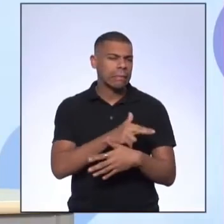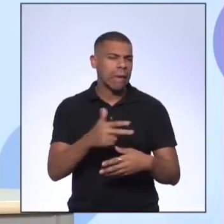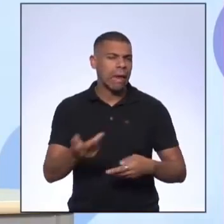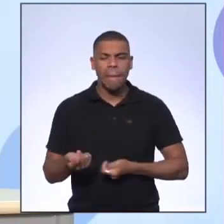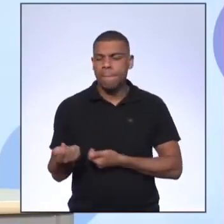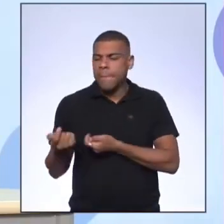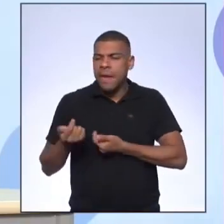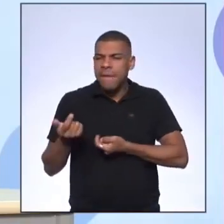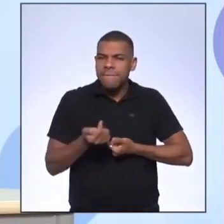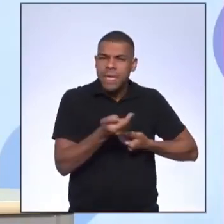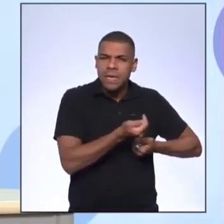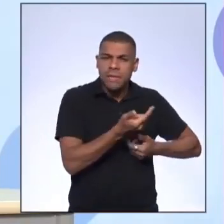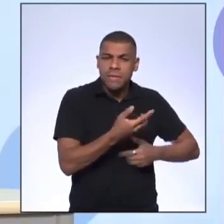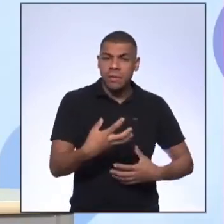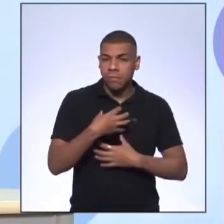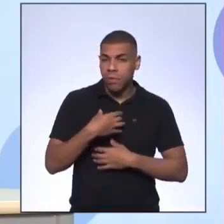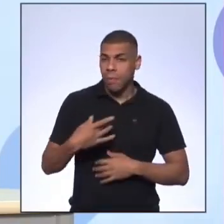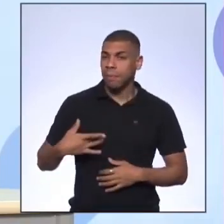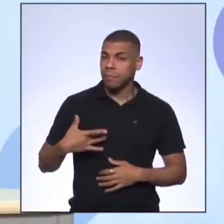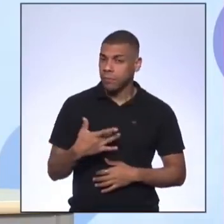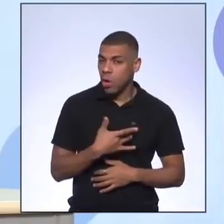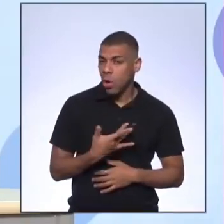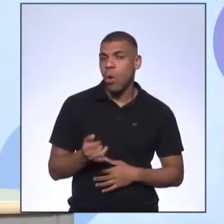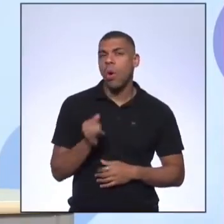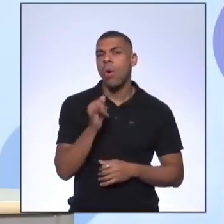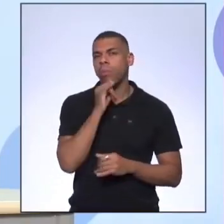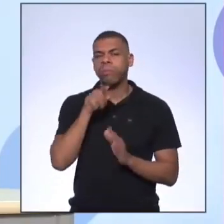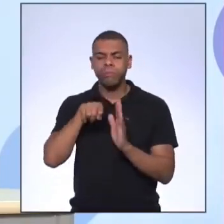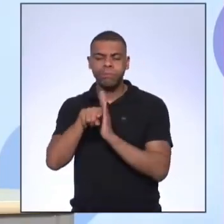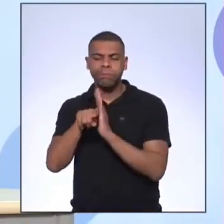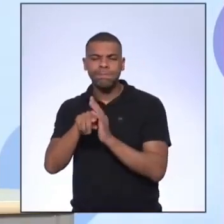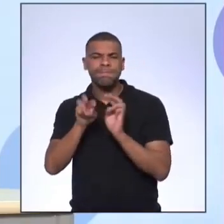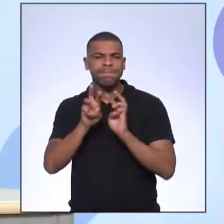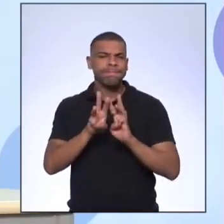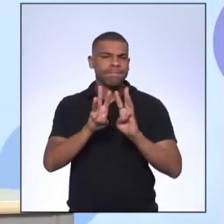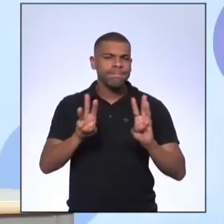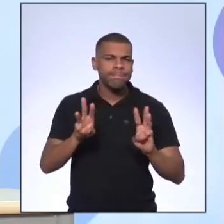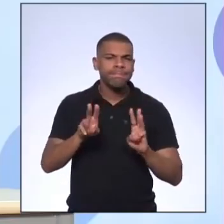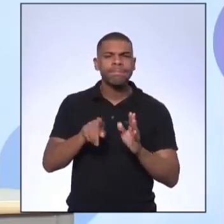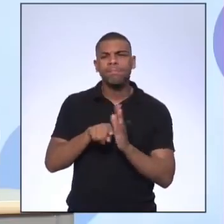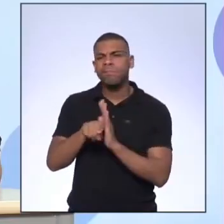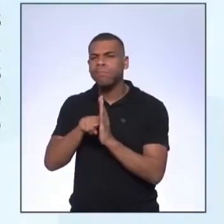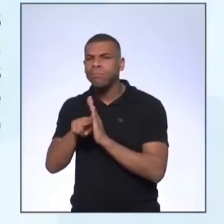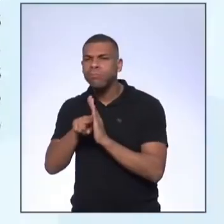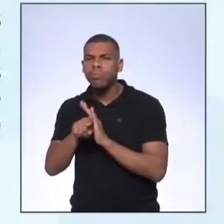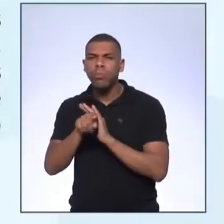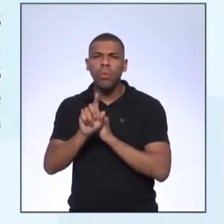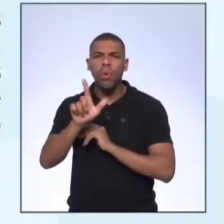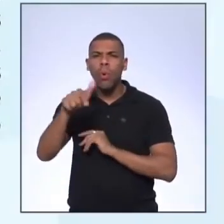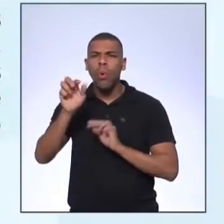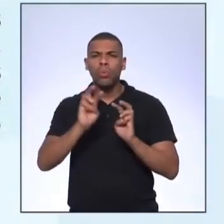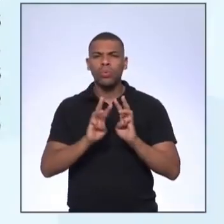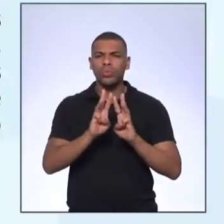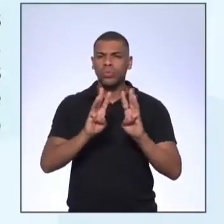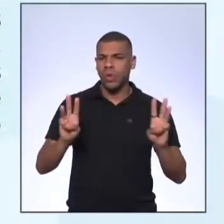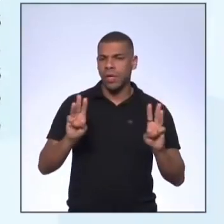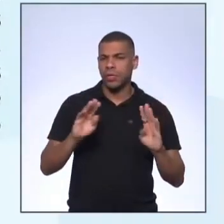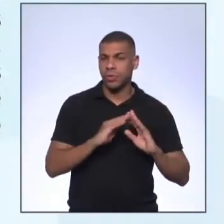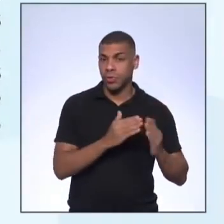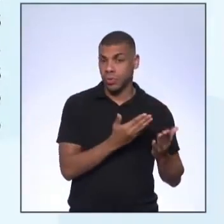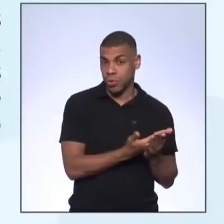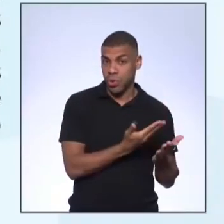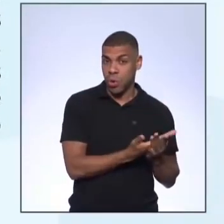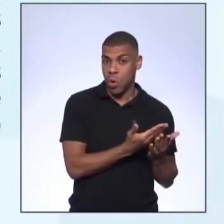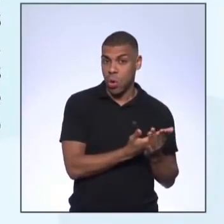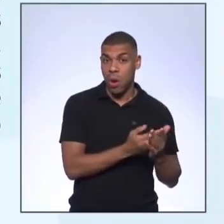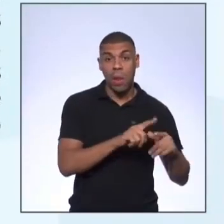benefícios para a educação dos jovens, como sites de busca, páginas de outras escolas. Precisa ter na tela. Isso! É